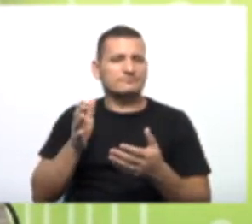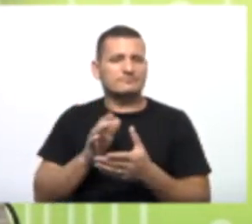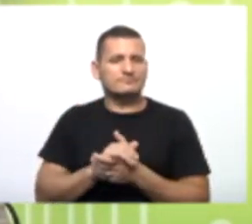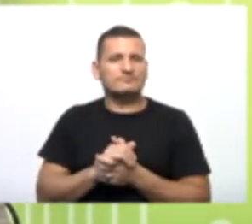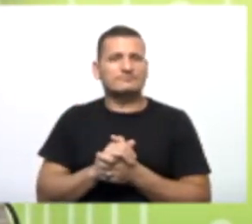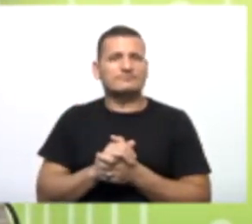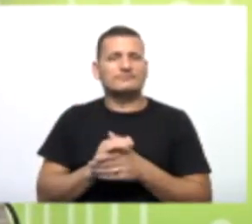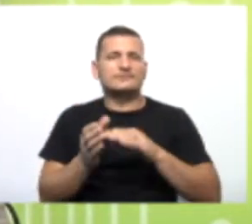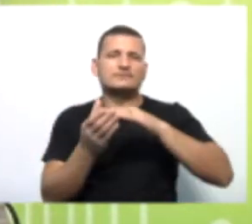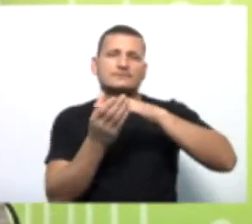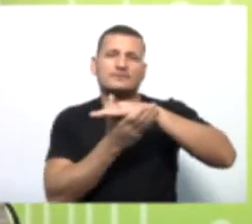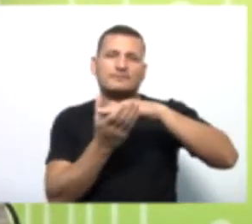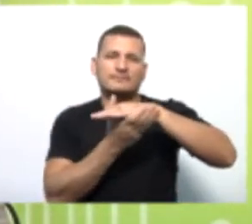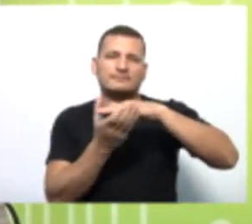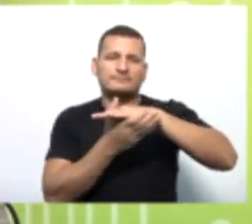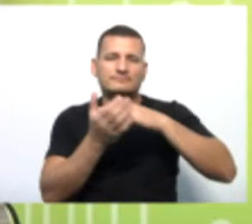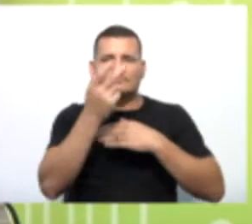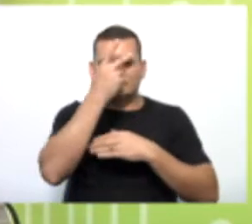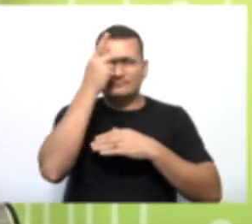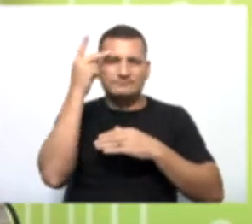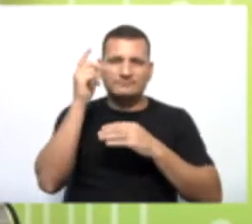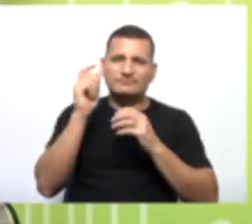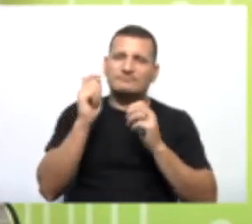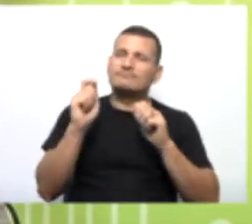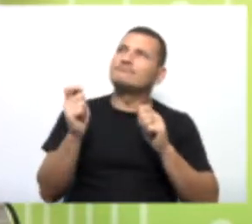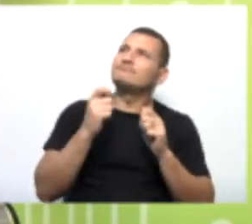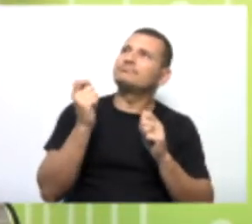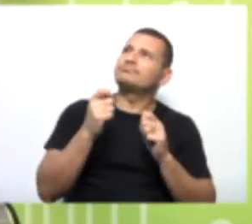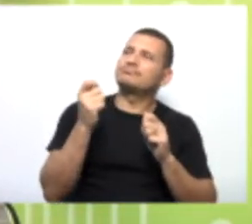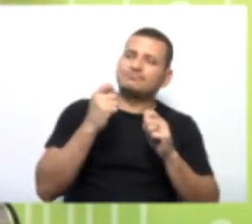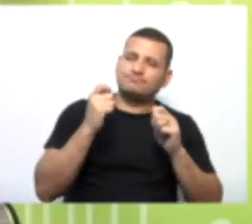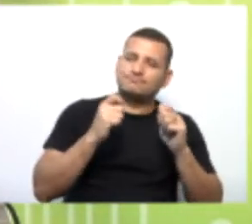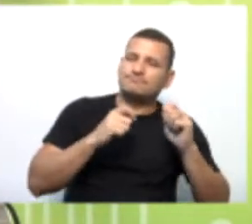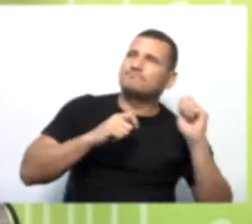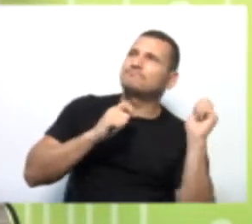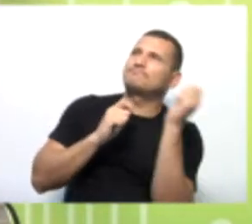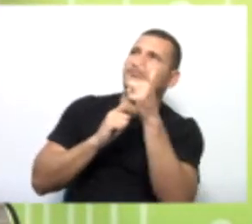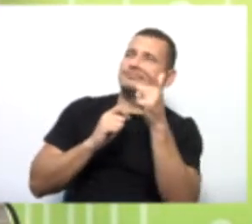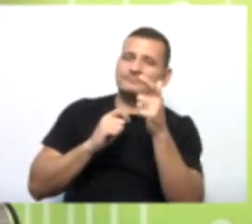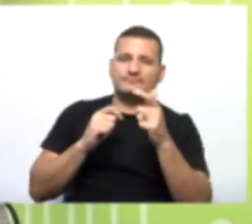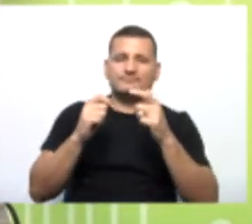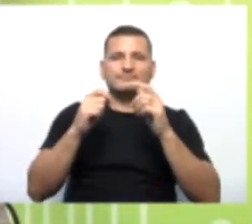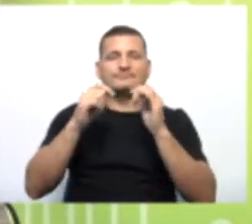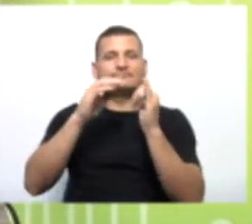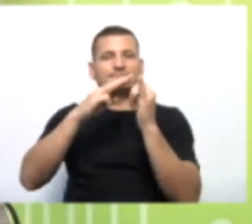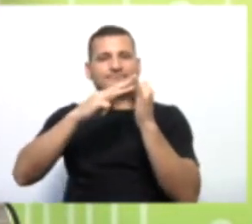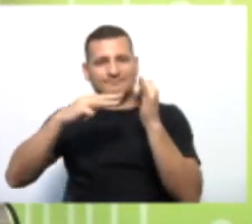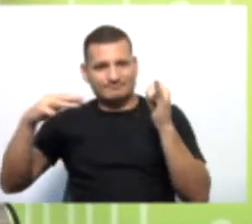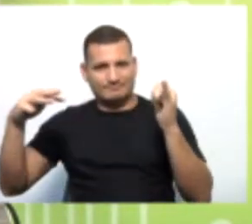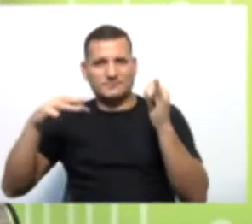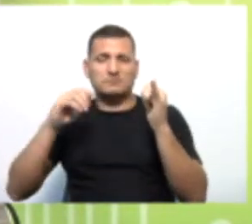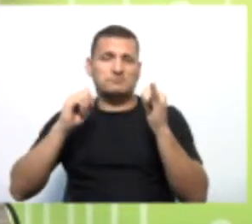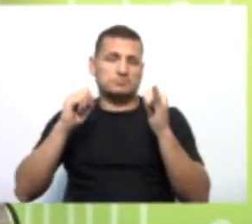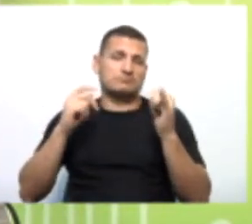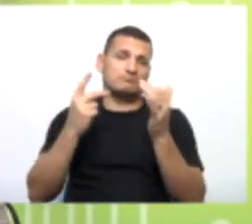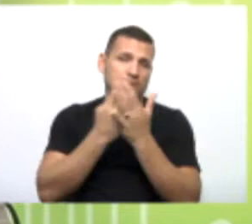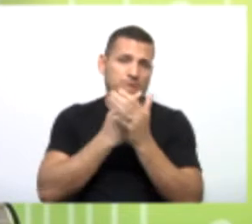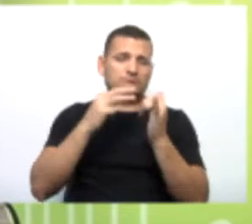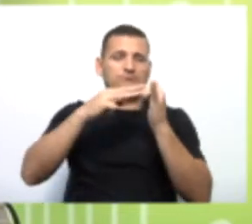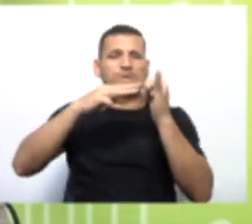aquela chuteira, tênis, né? Que coisa absurda. As pessoas jogam ali na rede elétrica, que pode até ocasionar algum acidente, né? A rede pode